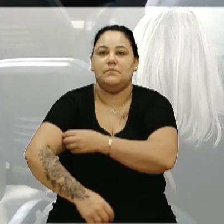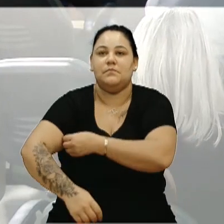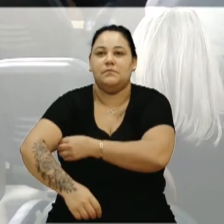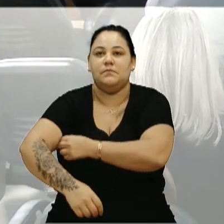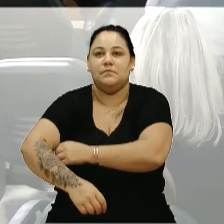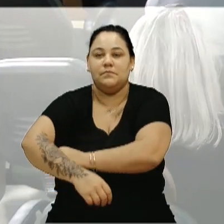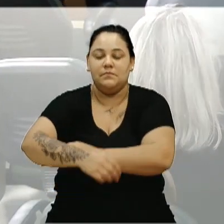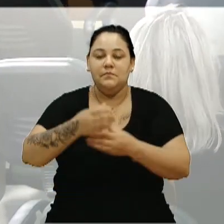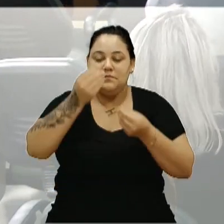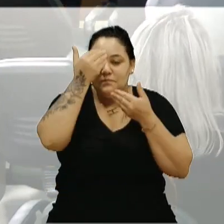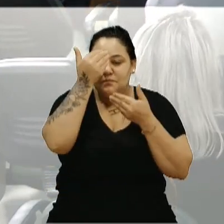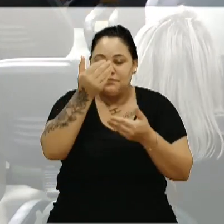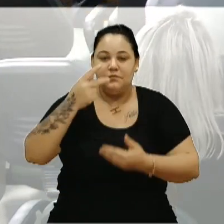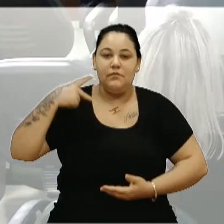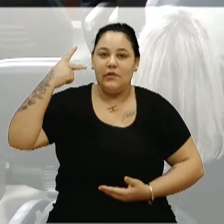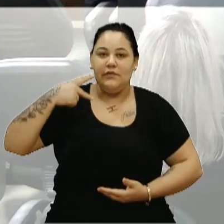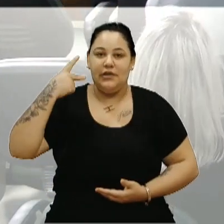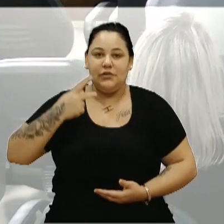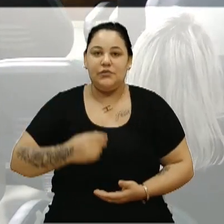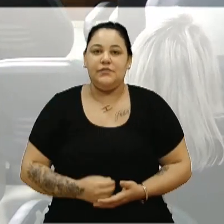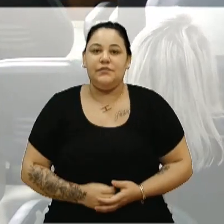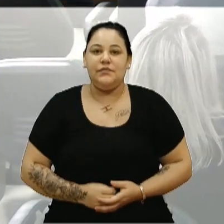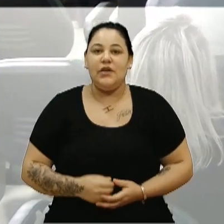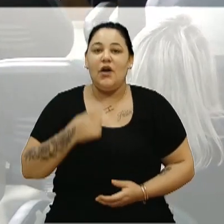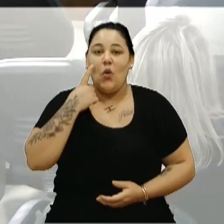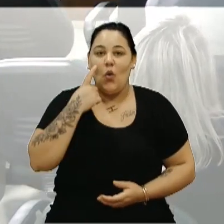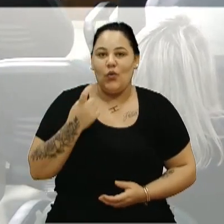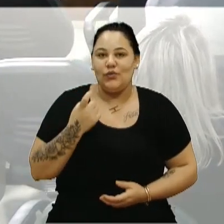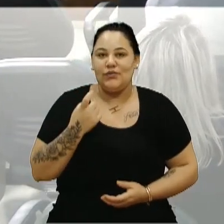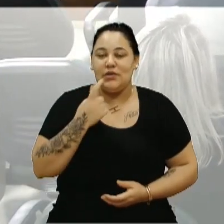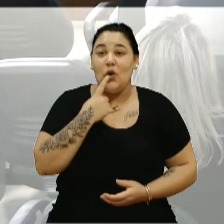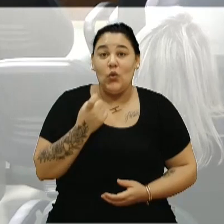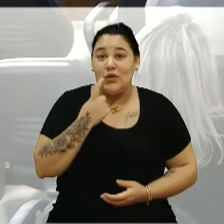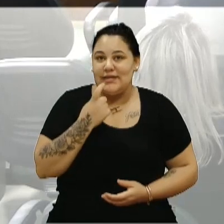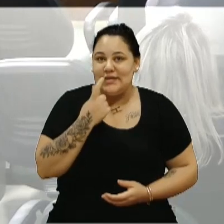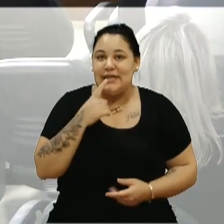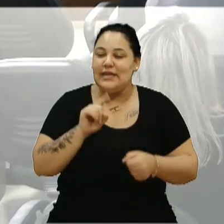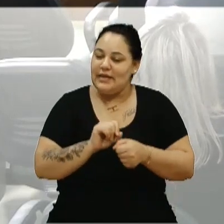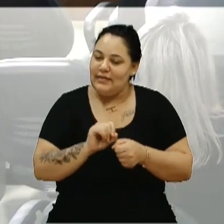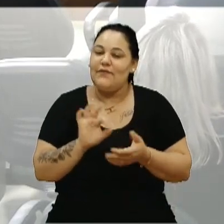Muito obrigada, vereador. Vereadora Rose Frigeri, inscrita também.